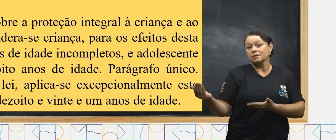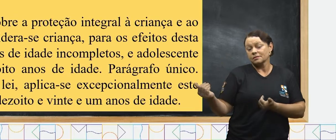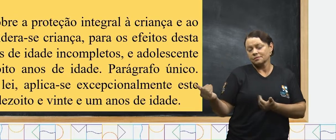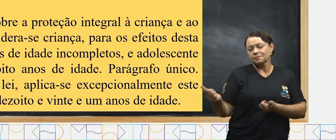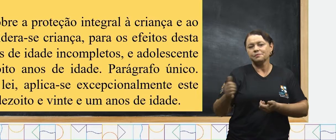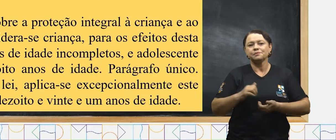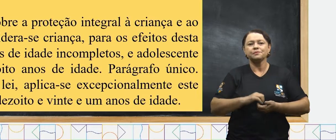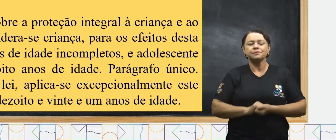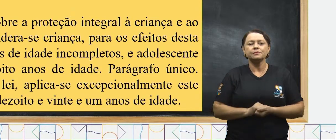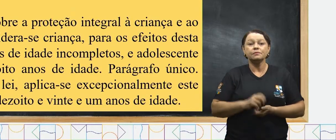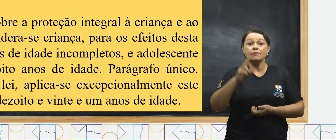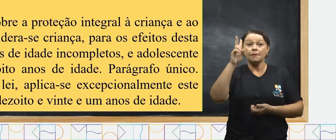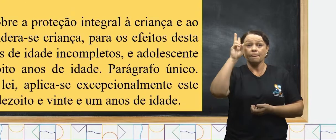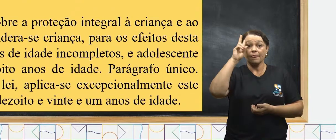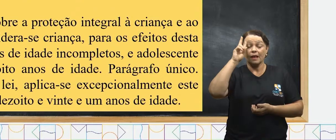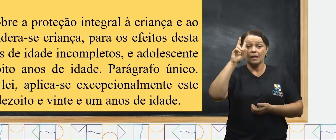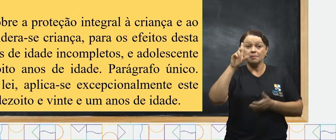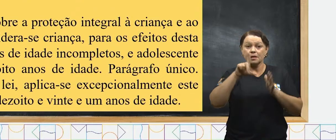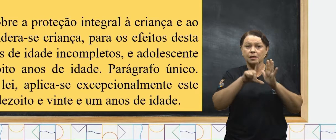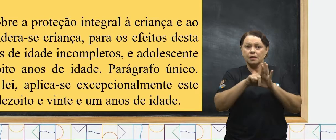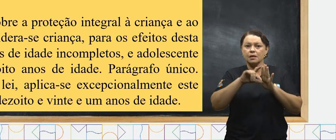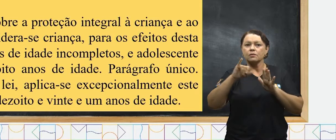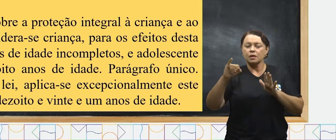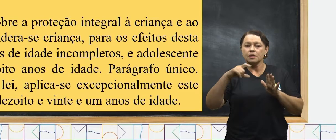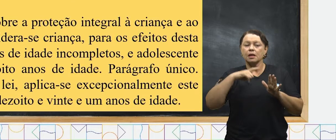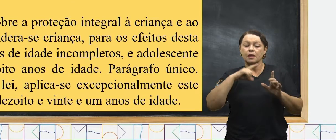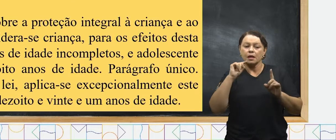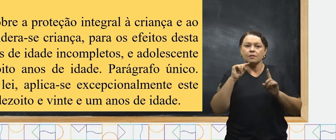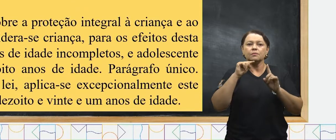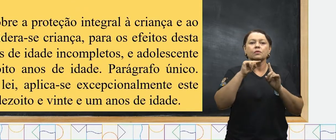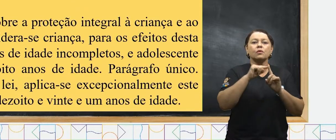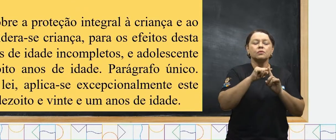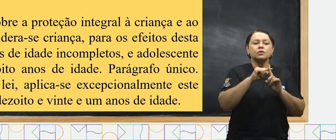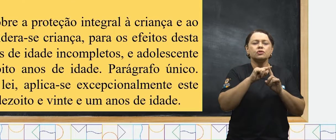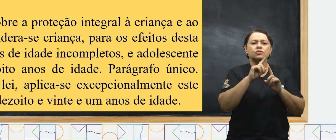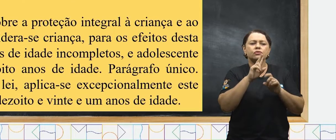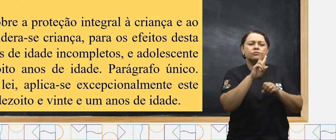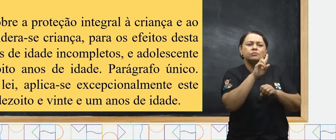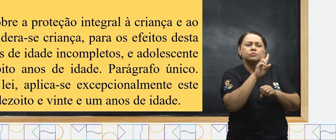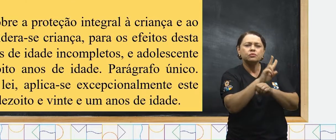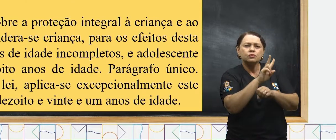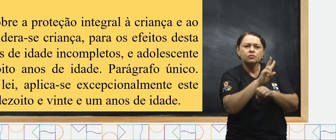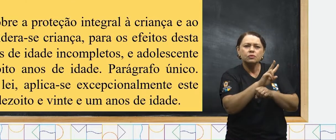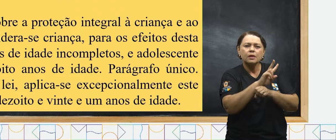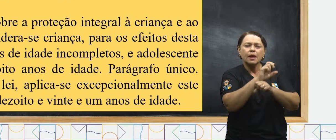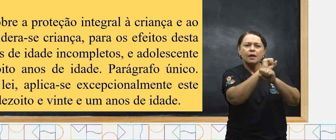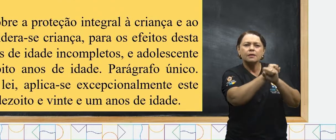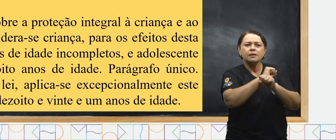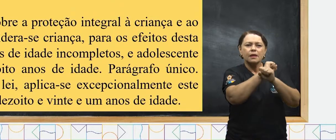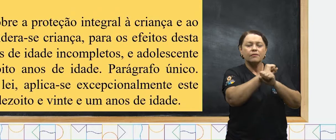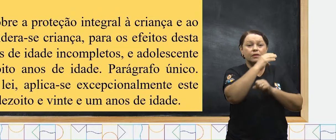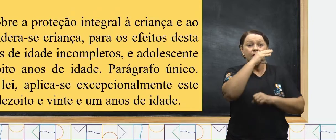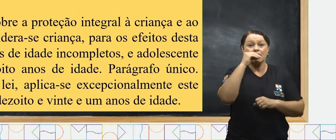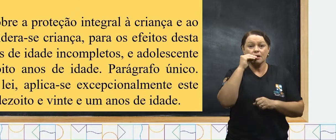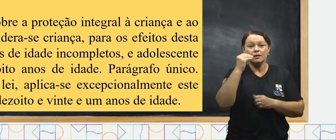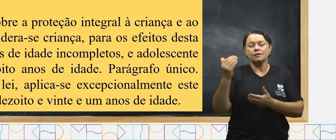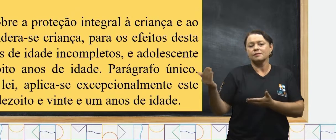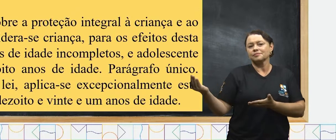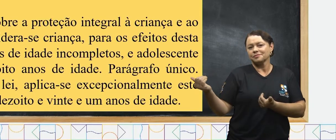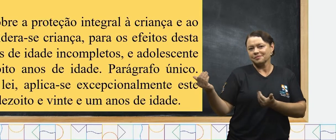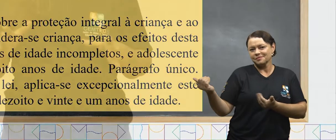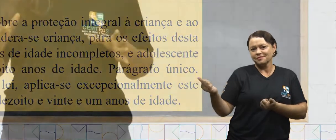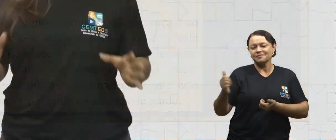Lembrando que essa lei objetiva a proteção integral da criança e do